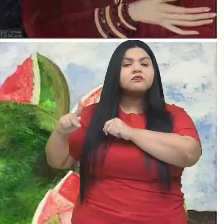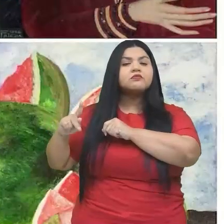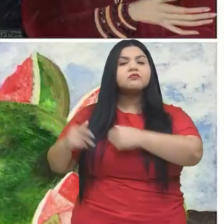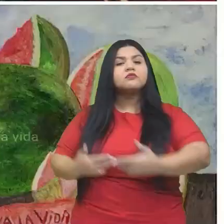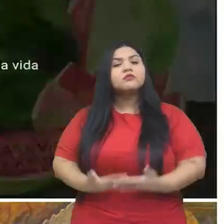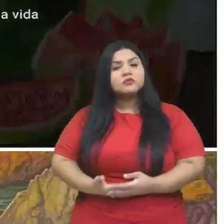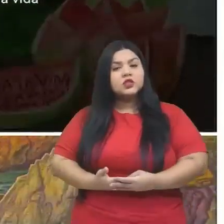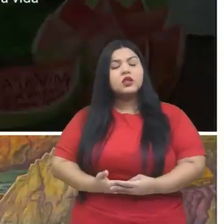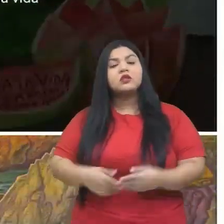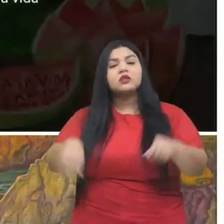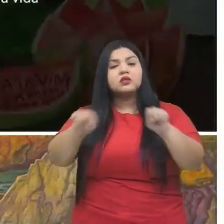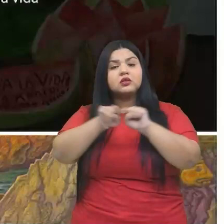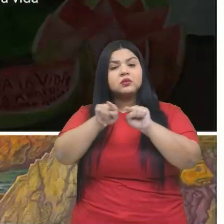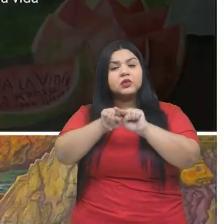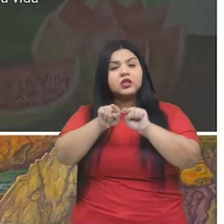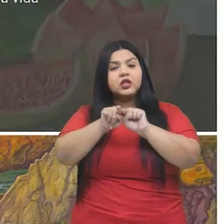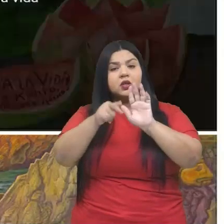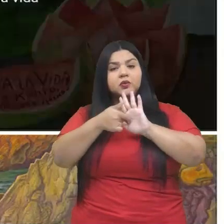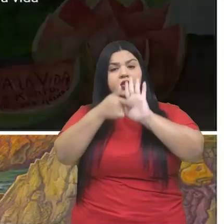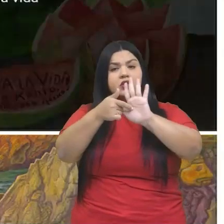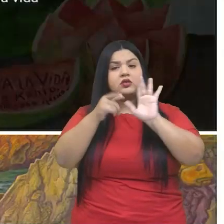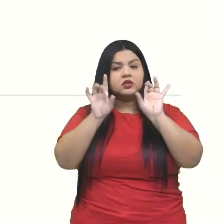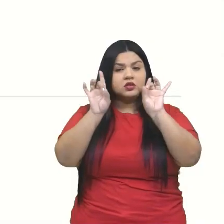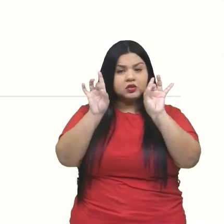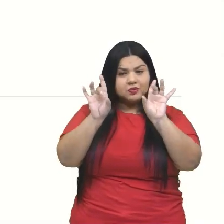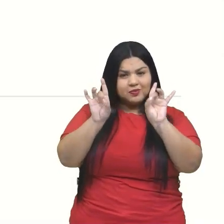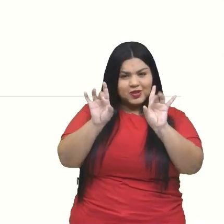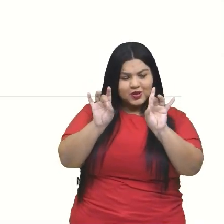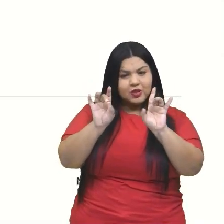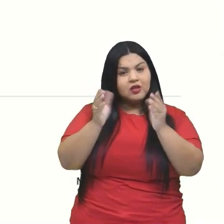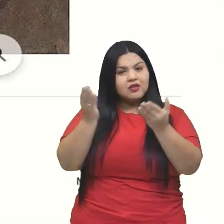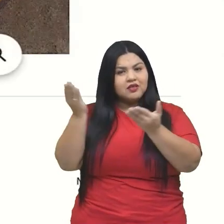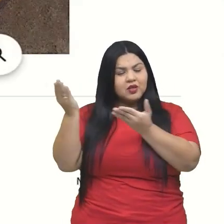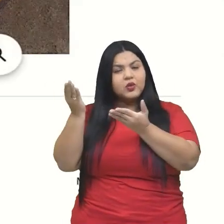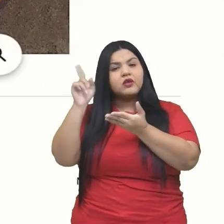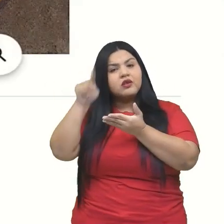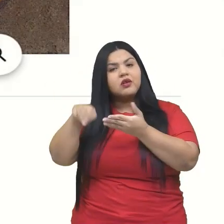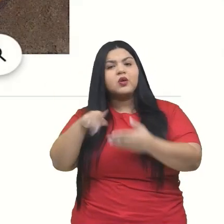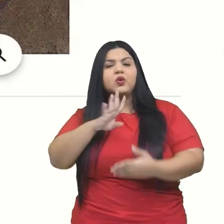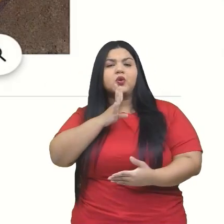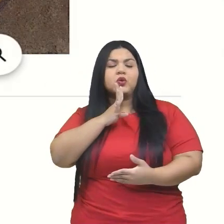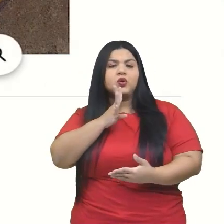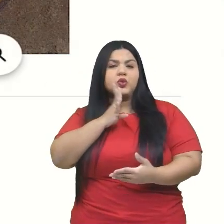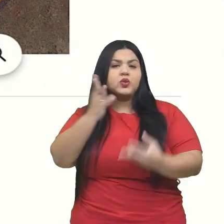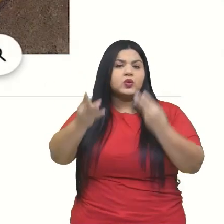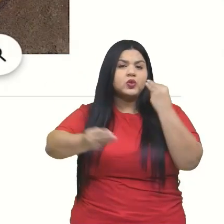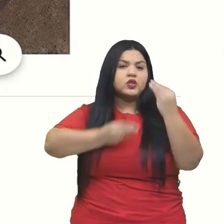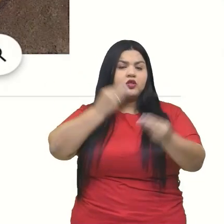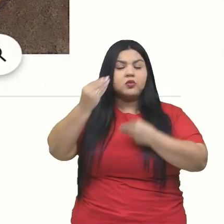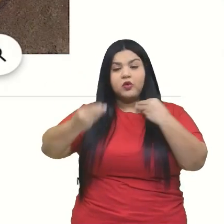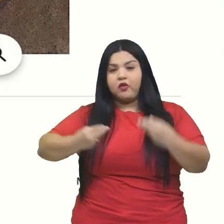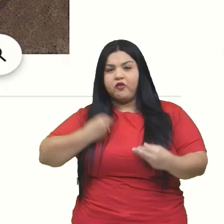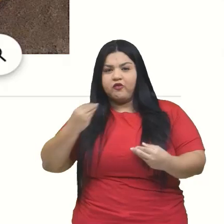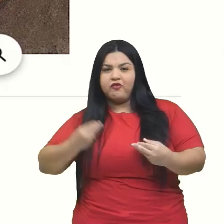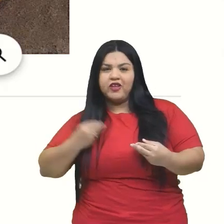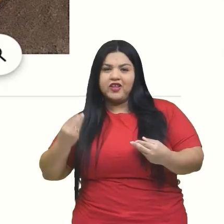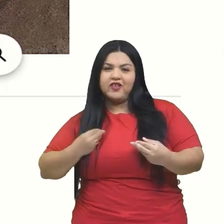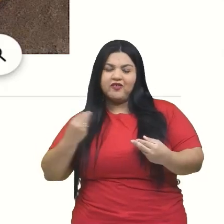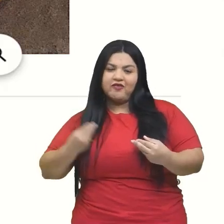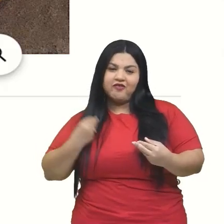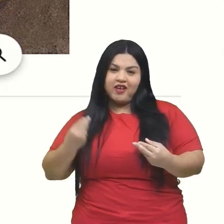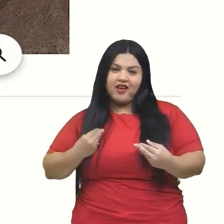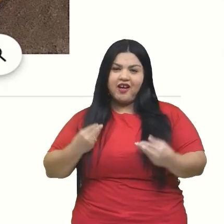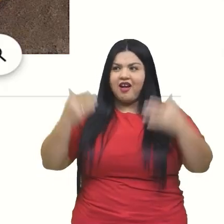aí eu trago em especial esse quadro aqui, que é conhecido, né, como Viva la Vida. E a gente observa aí